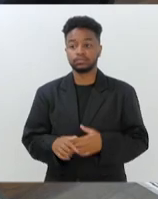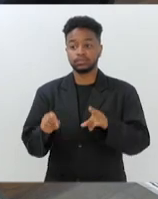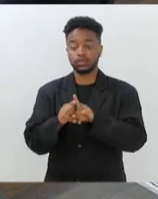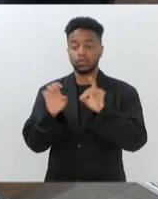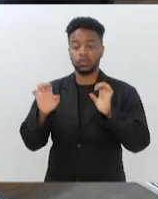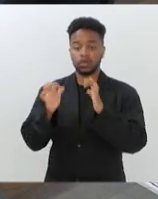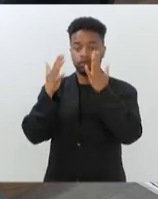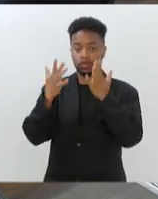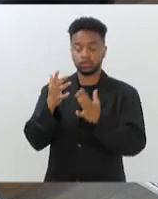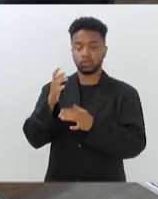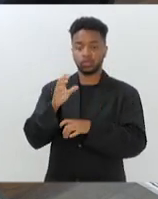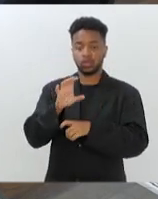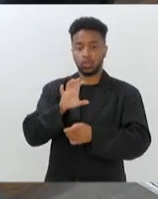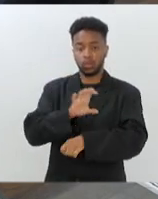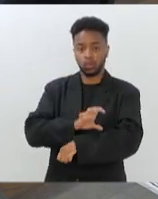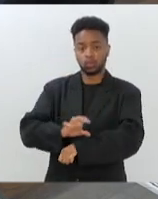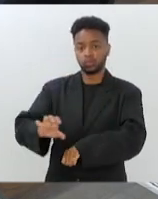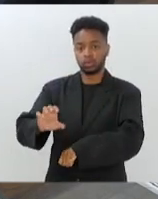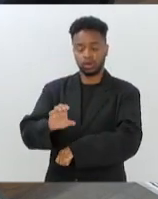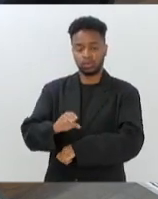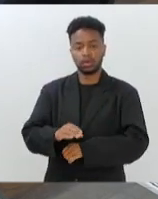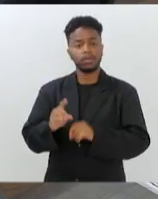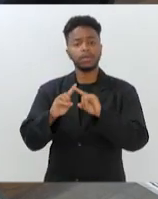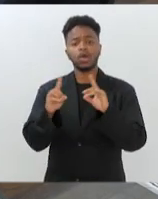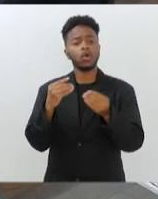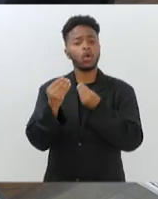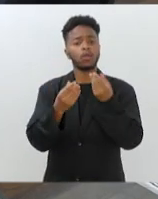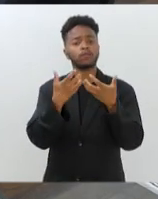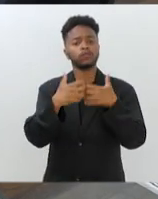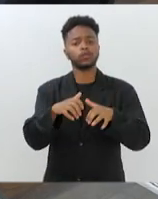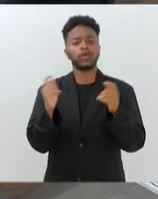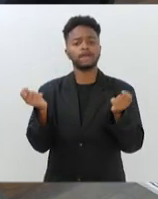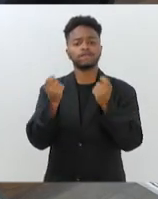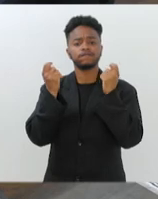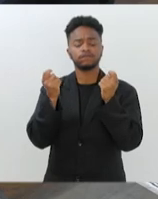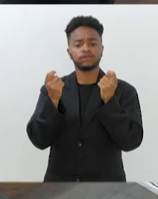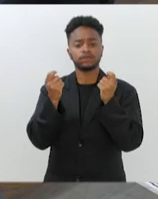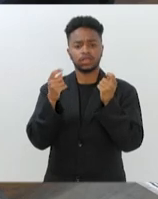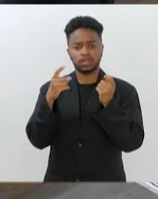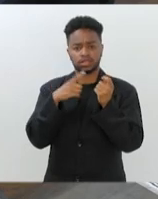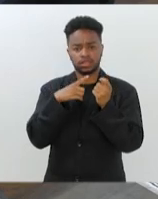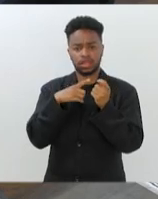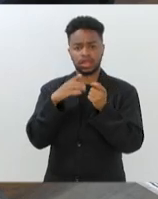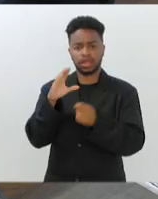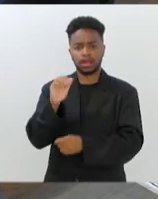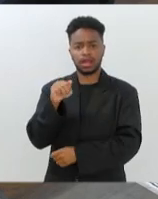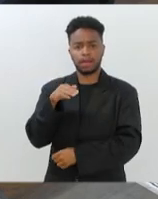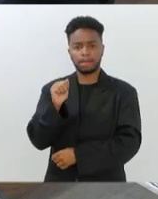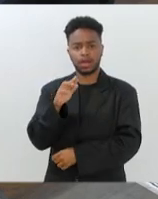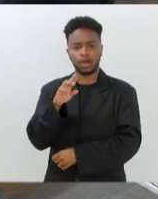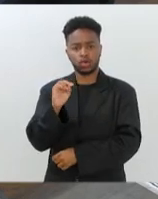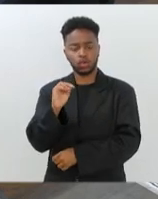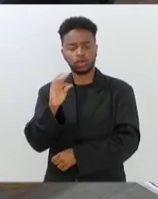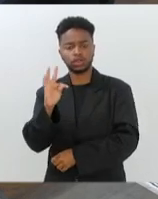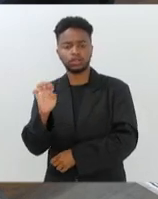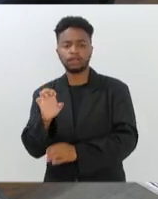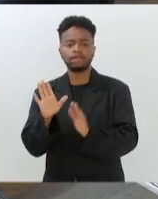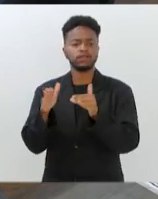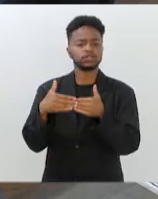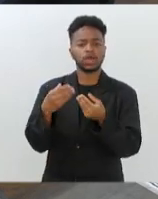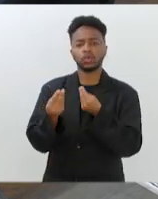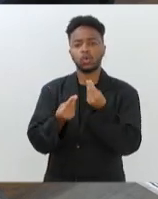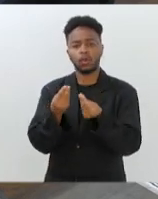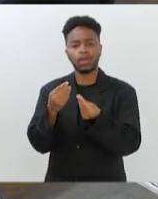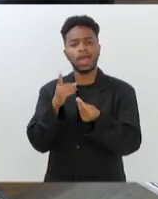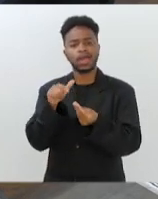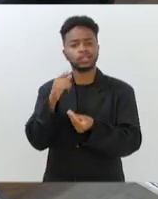cultural também sim mas que consiste como é que é o evento é no ambiente fechado tem camarote não tem camarote São dias de festa São dias